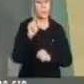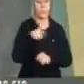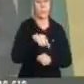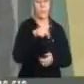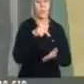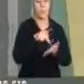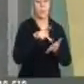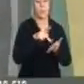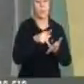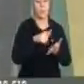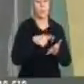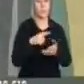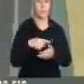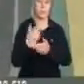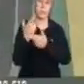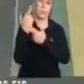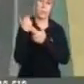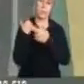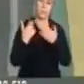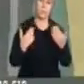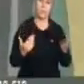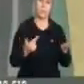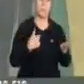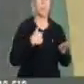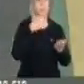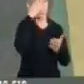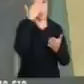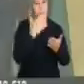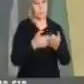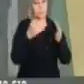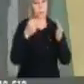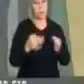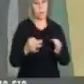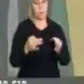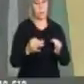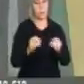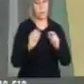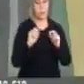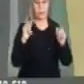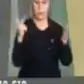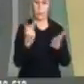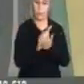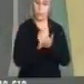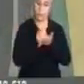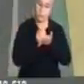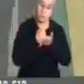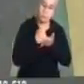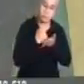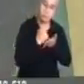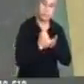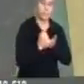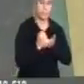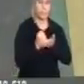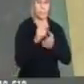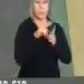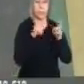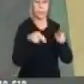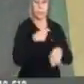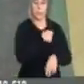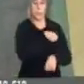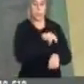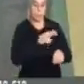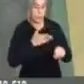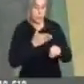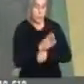tem responsabilidade. Eu tenho certeza que os efeitos do regime fiscal que iremos aprovar,